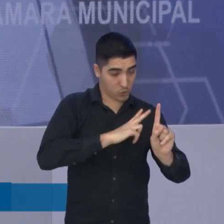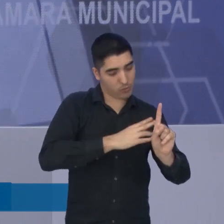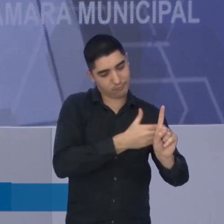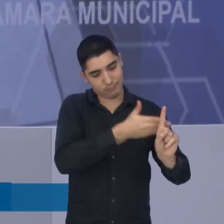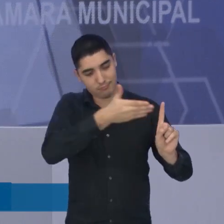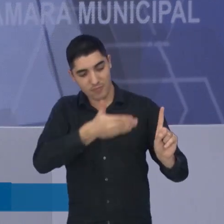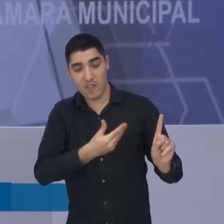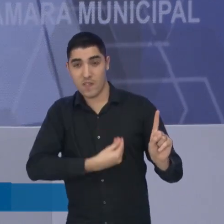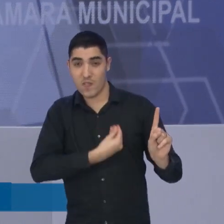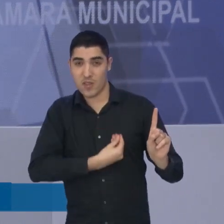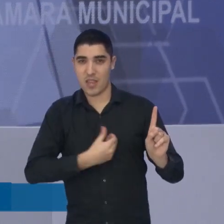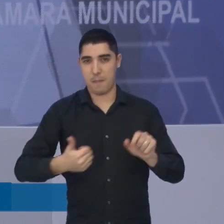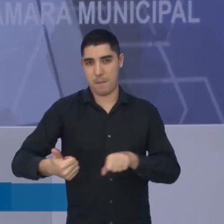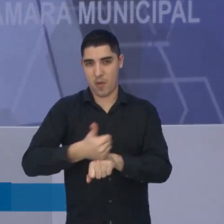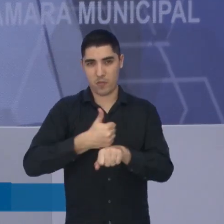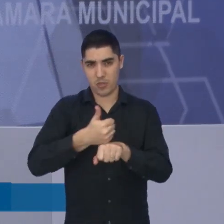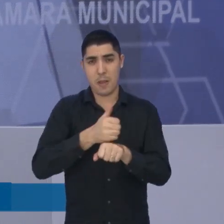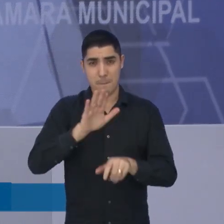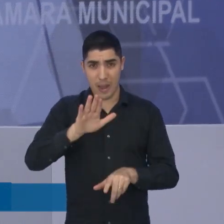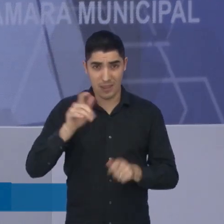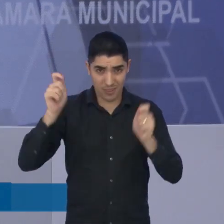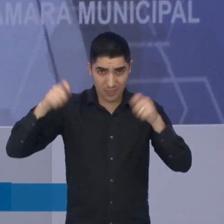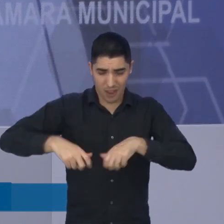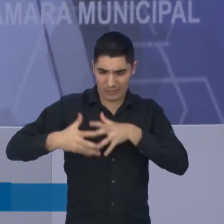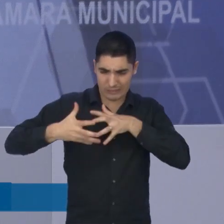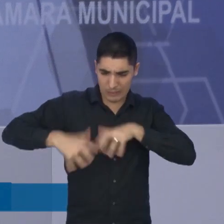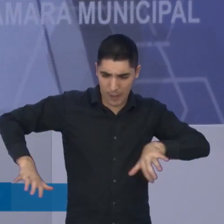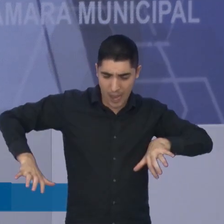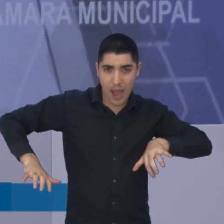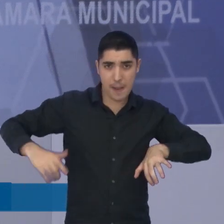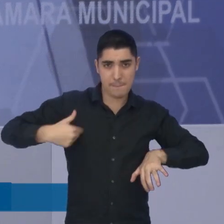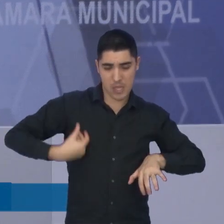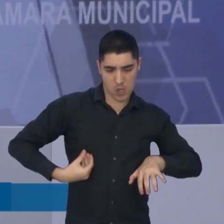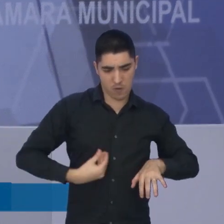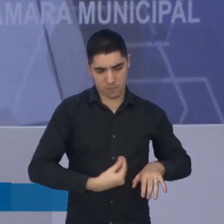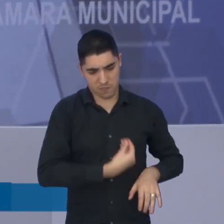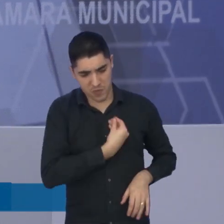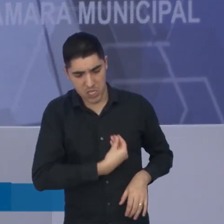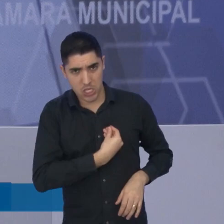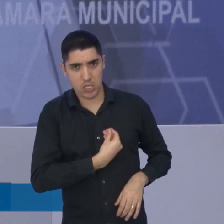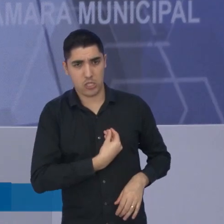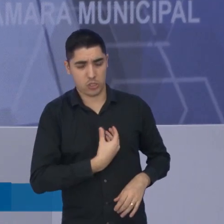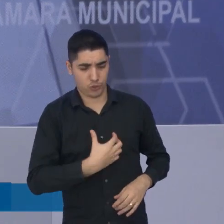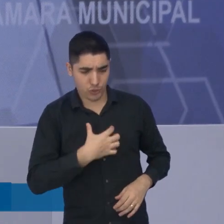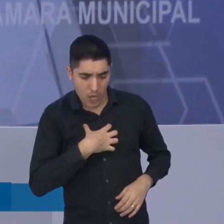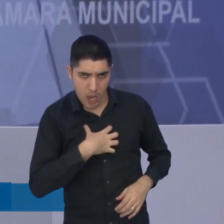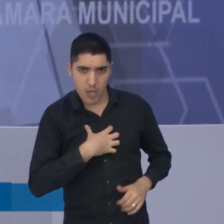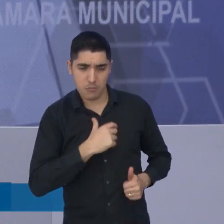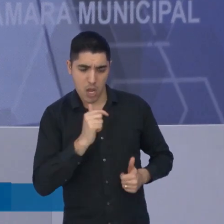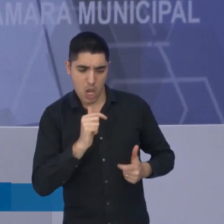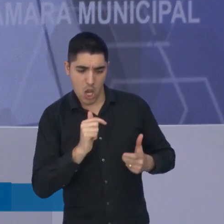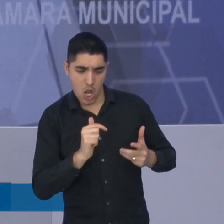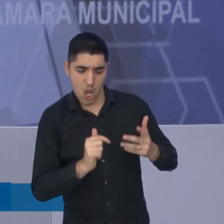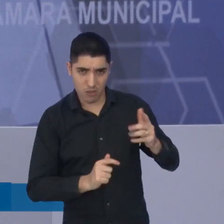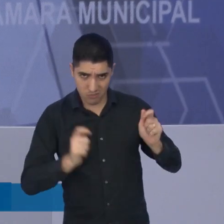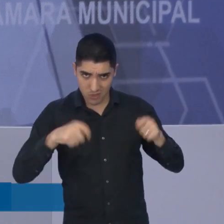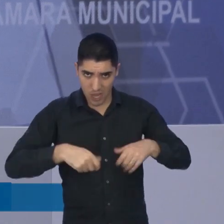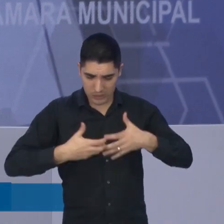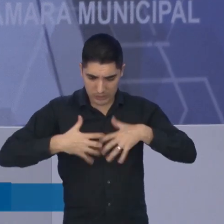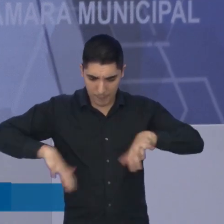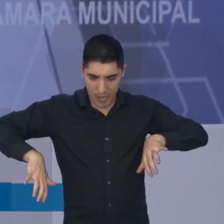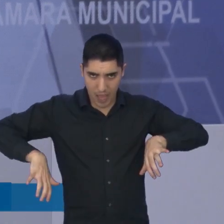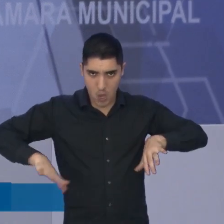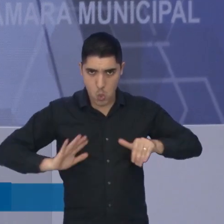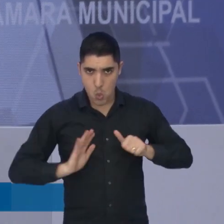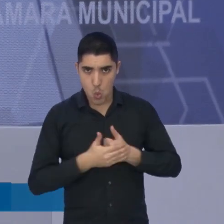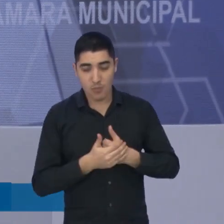querer separar, porque os princípios e os valores que temos dentro se manifestam em tudo isso. E